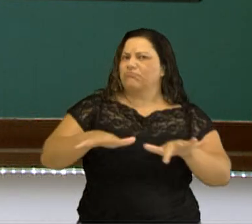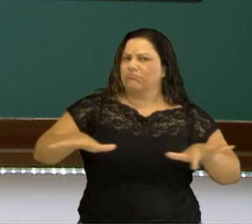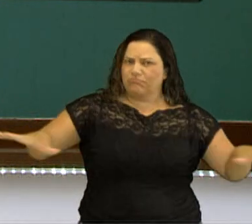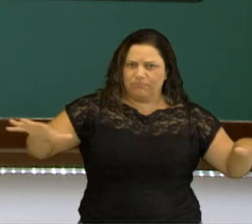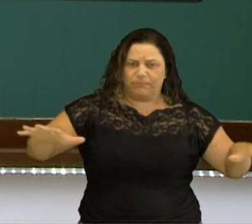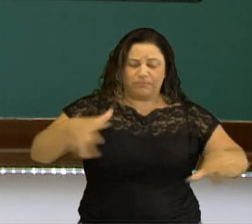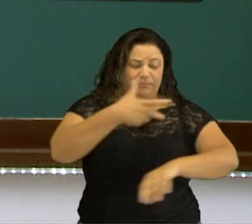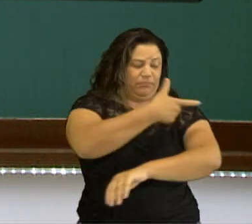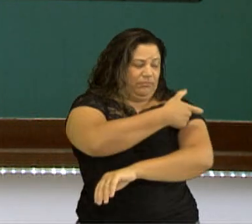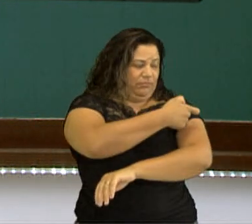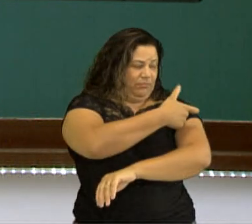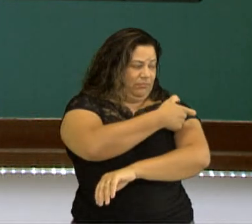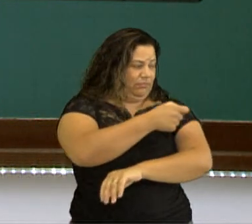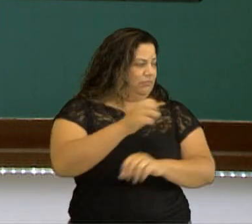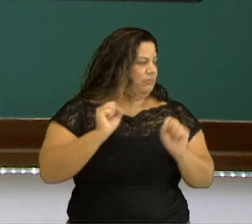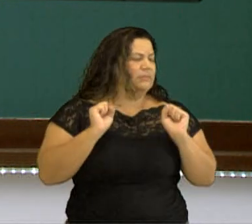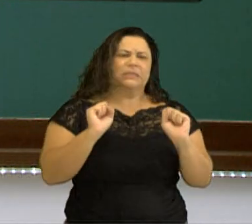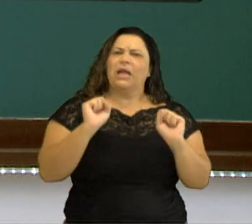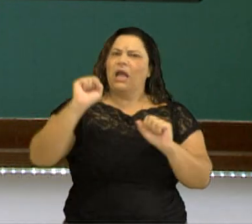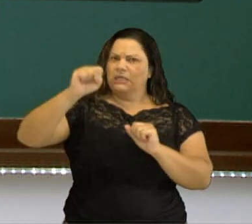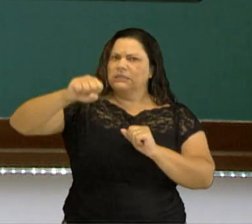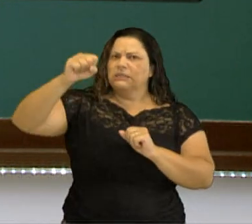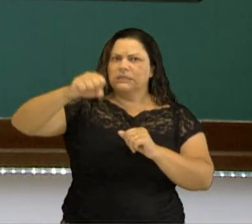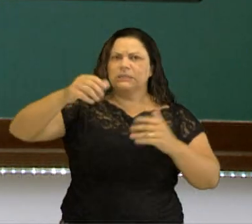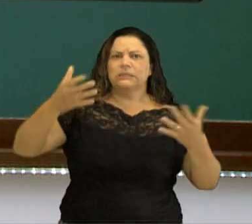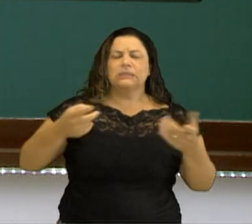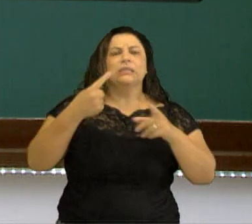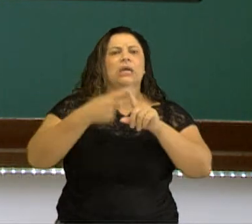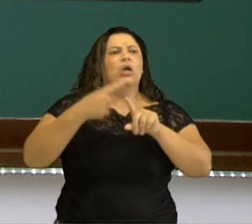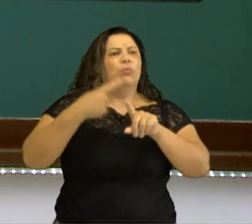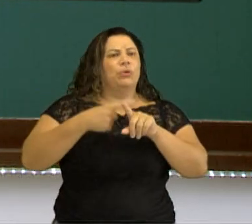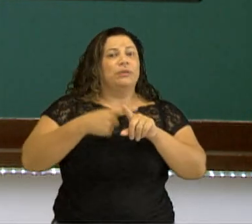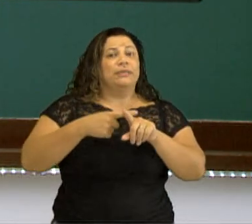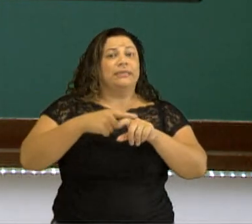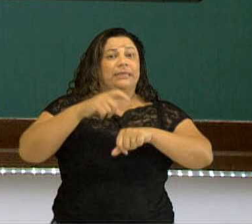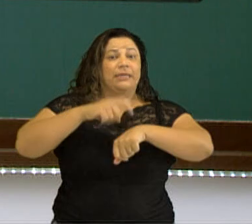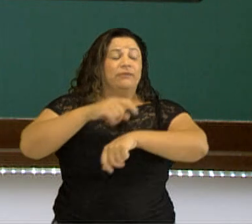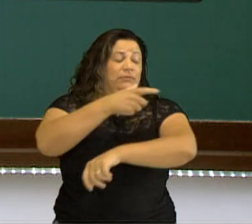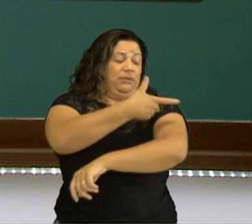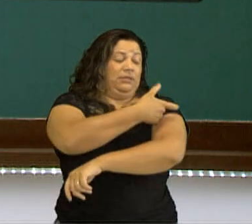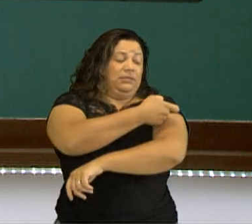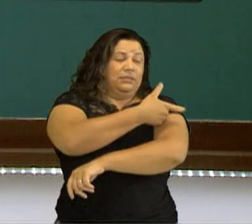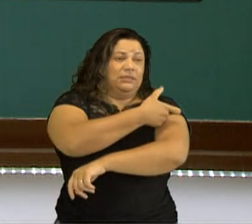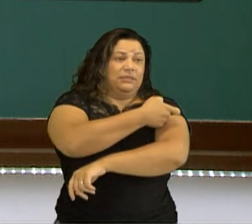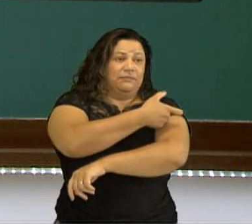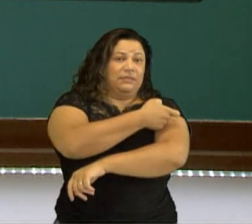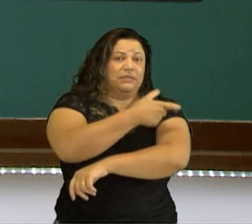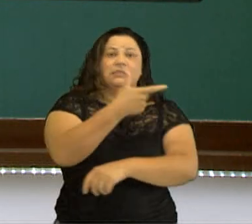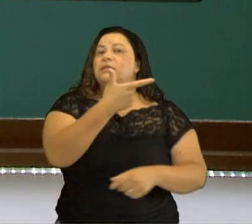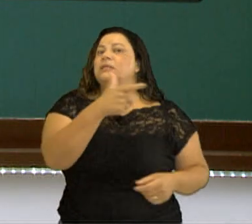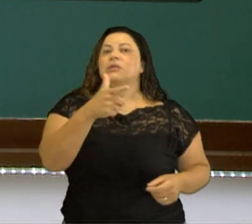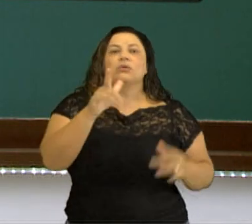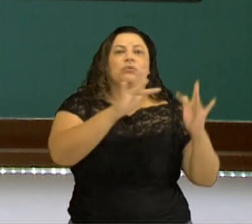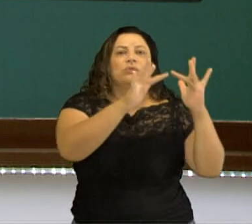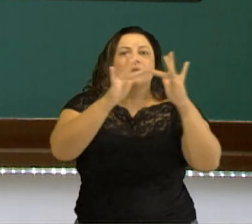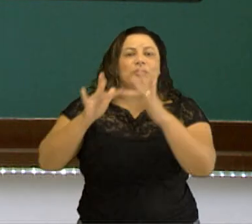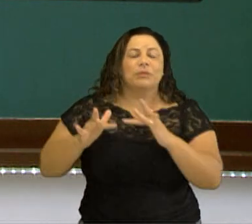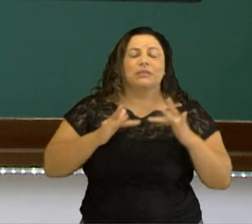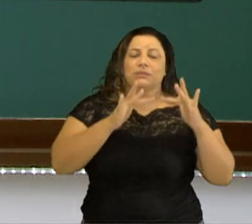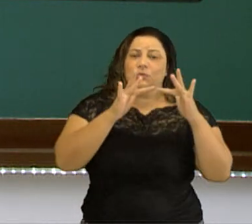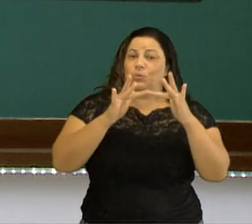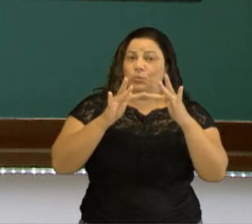vacinação? Sim, é possível, porque quando você se vacina, você não tem mais contato com